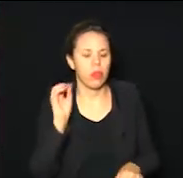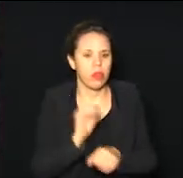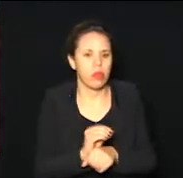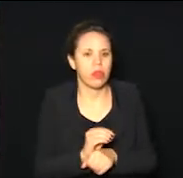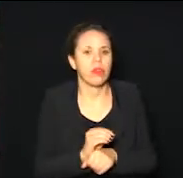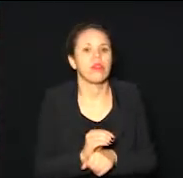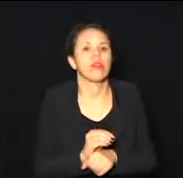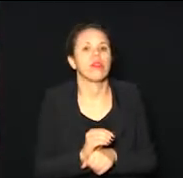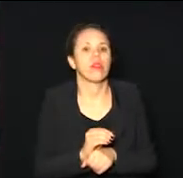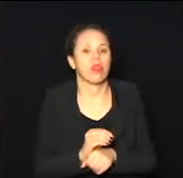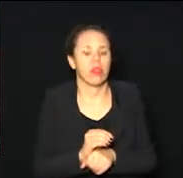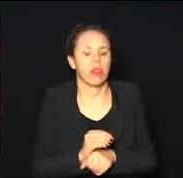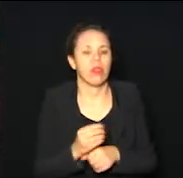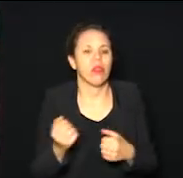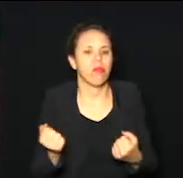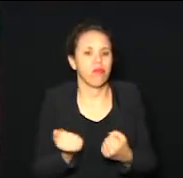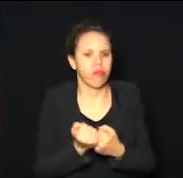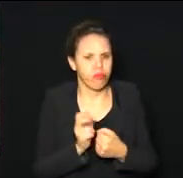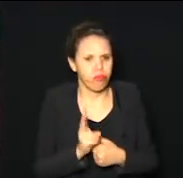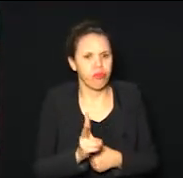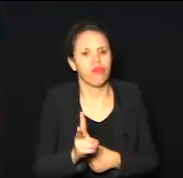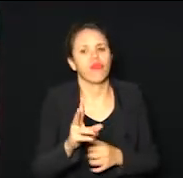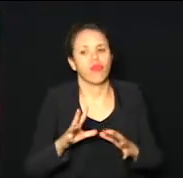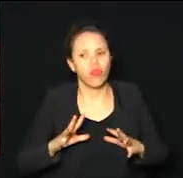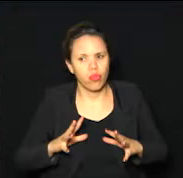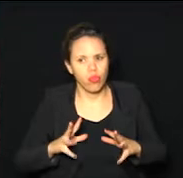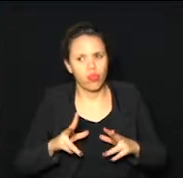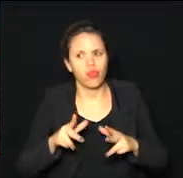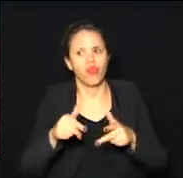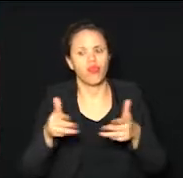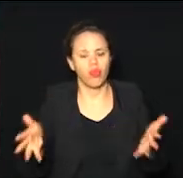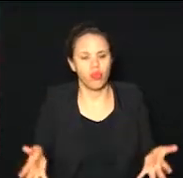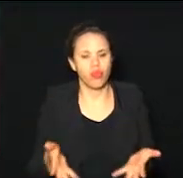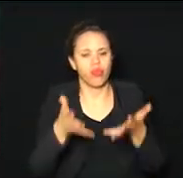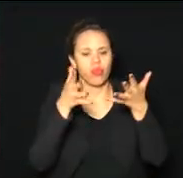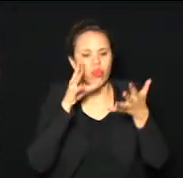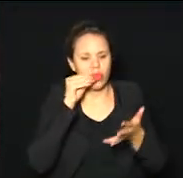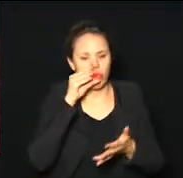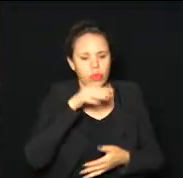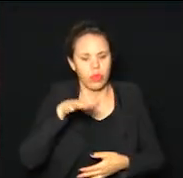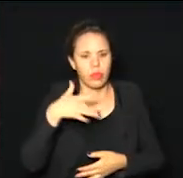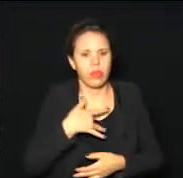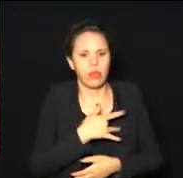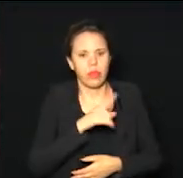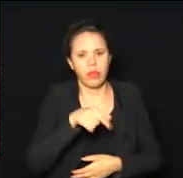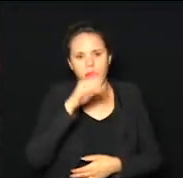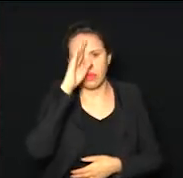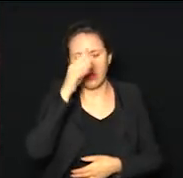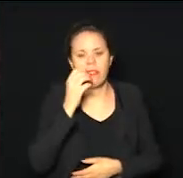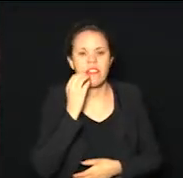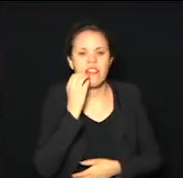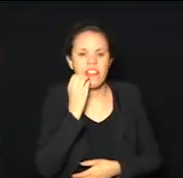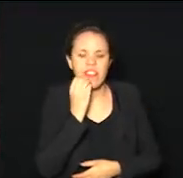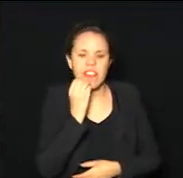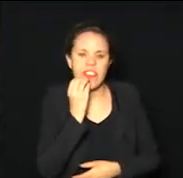SUS, estender essa proteção para todos os trabalhadores da área de saúde. Isso é fundamental, né?